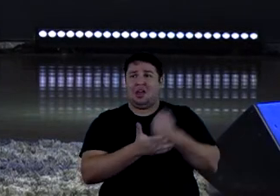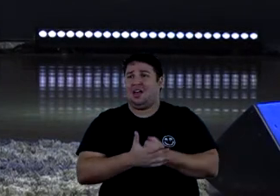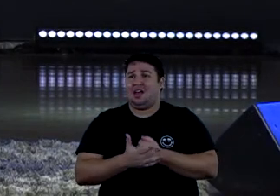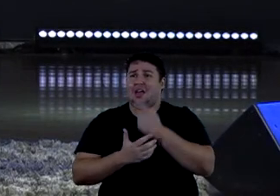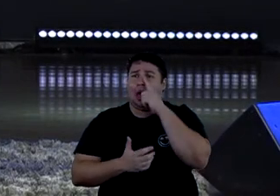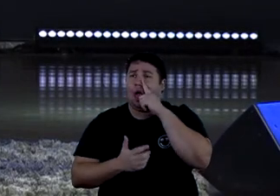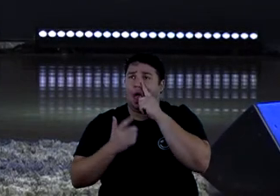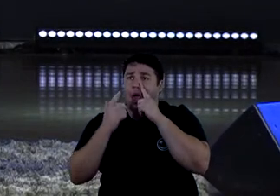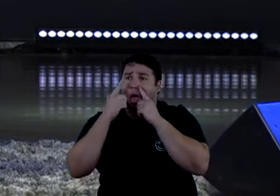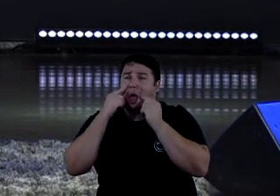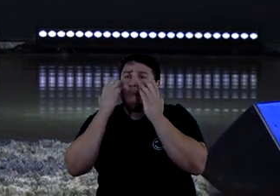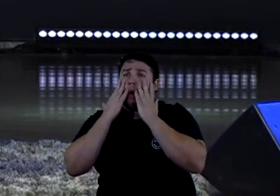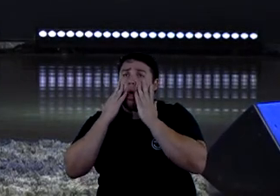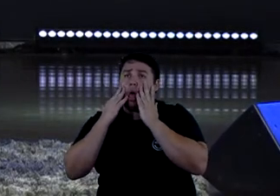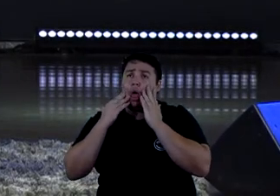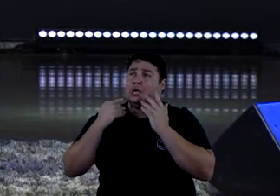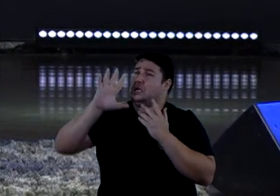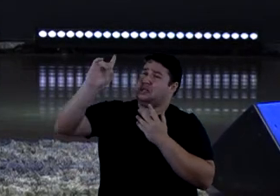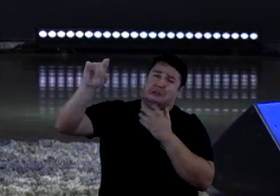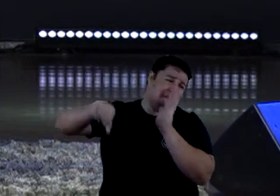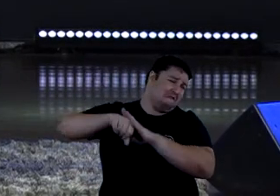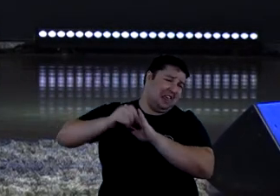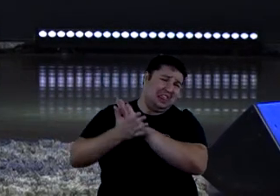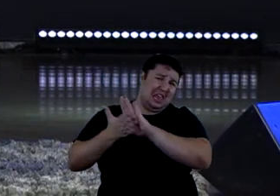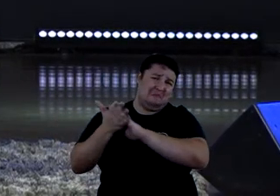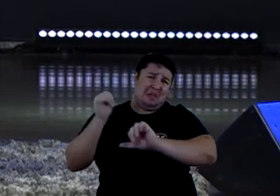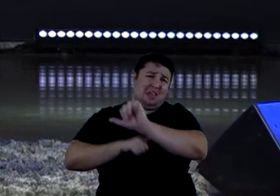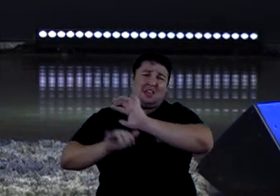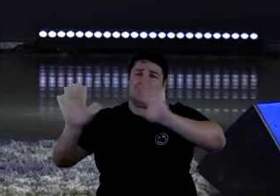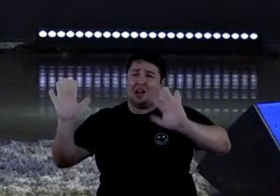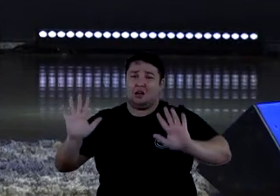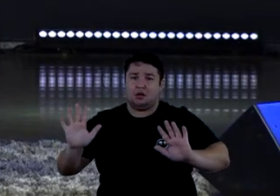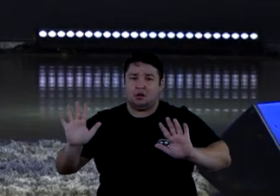não dá, para mim não dá, Deus não faz nada na minha vida. Oh!